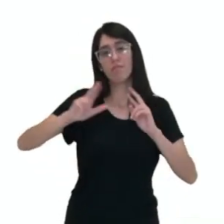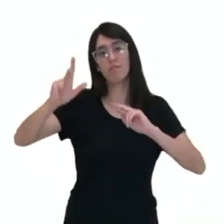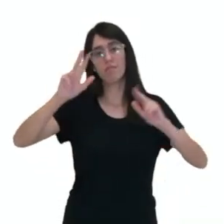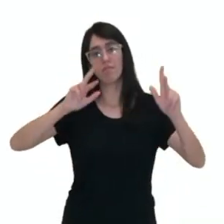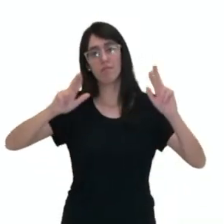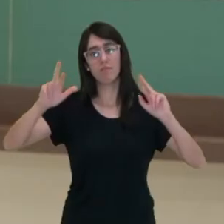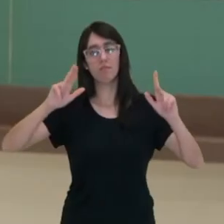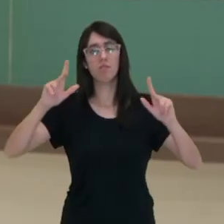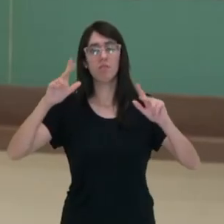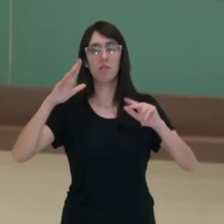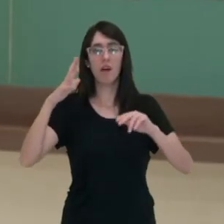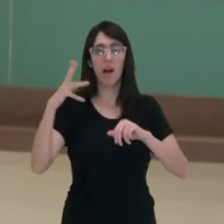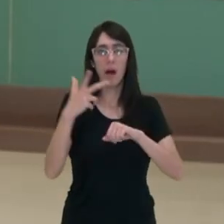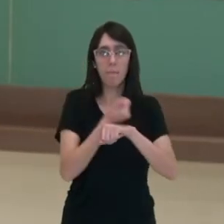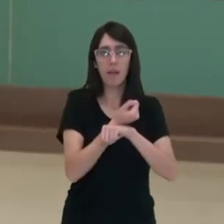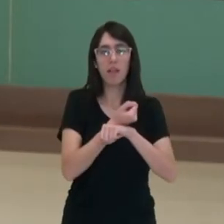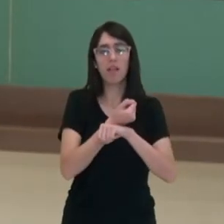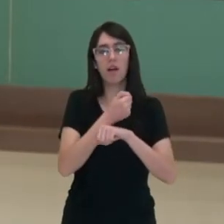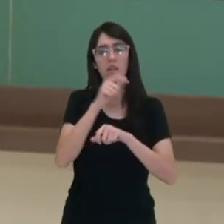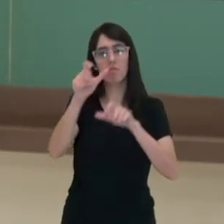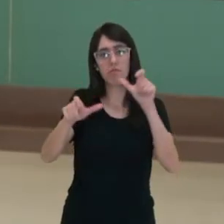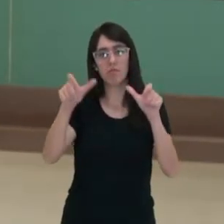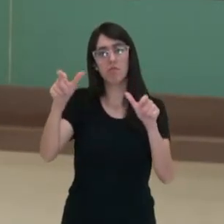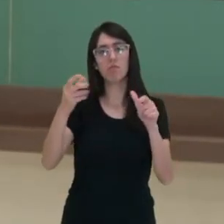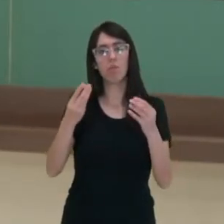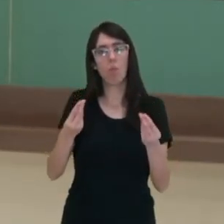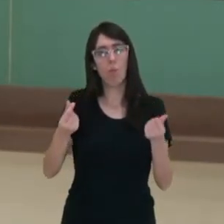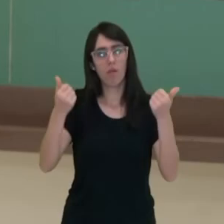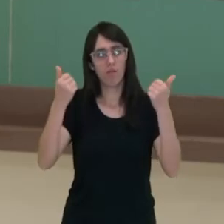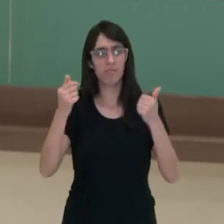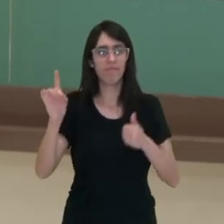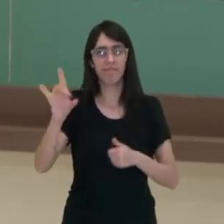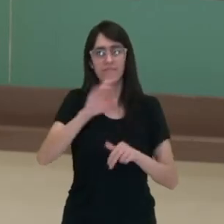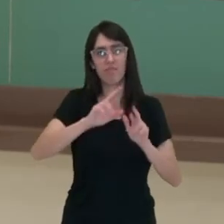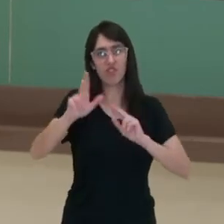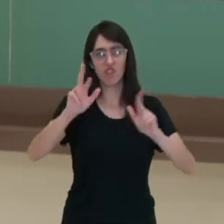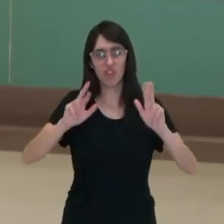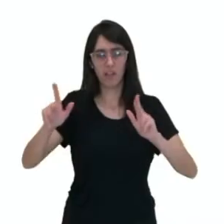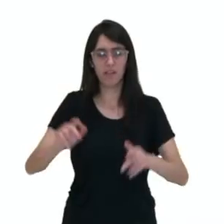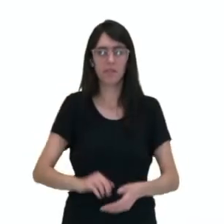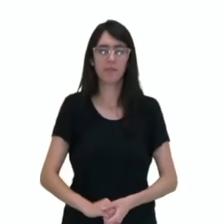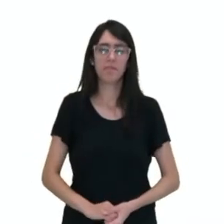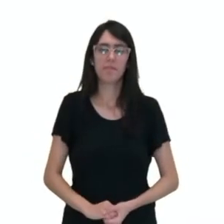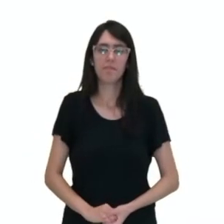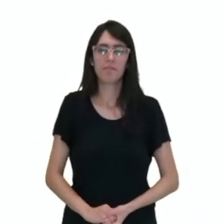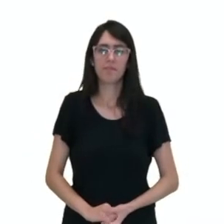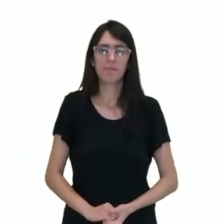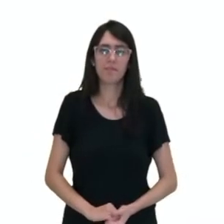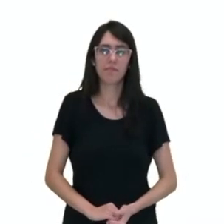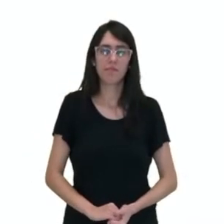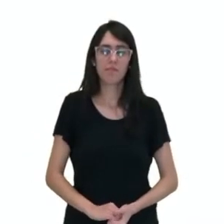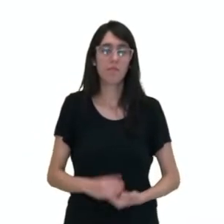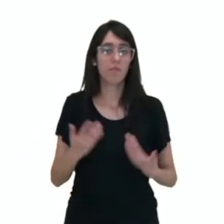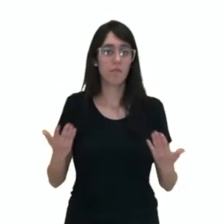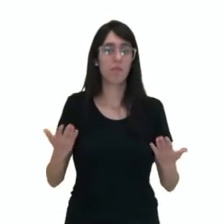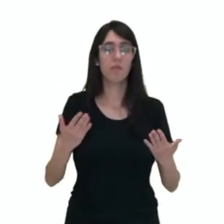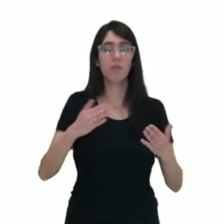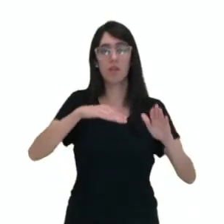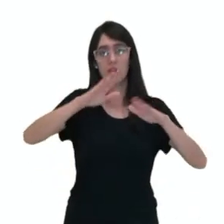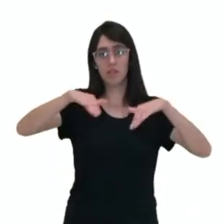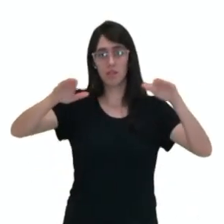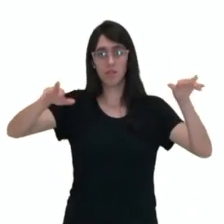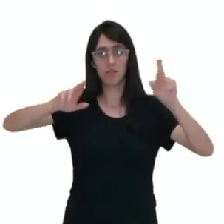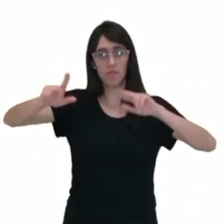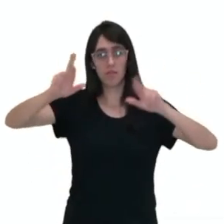habilidades, qualificações e interesses. Então, as desigualdades